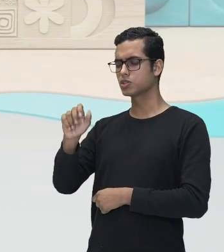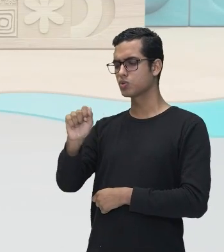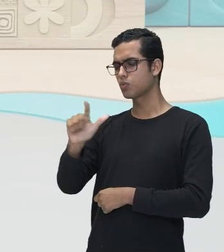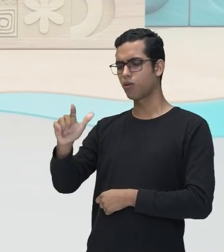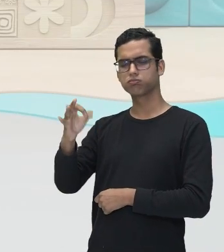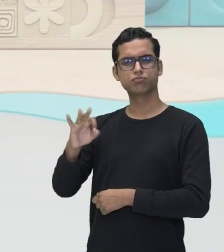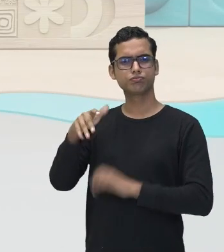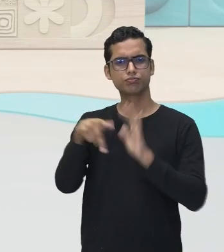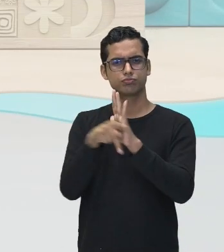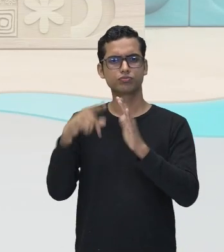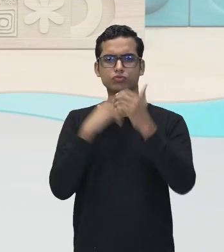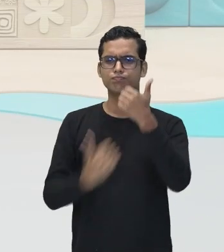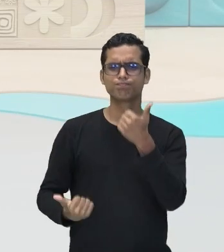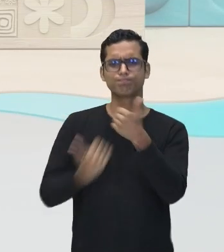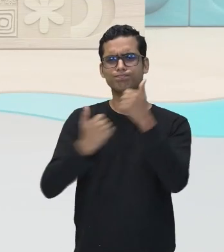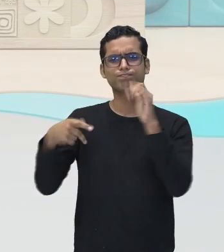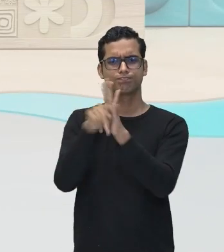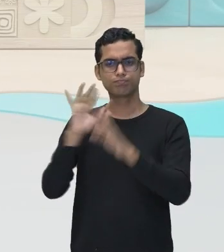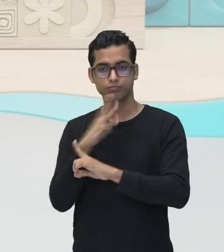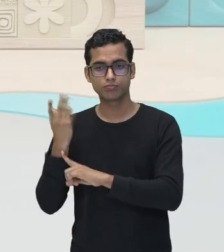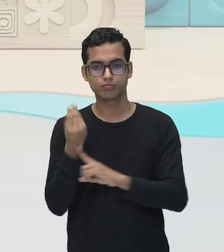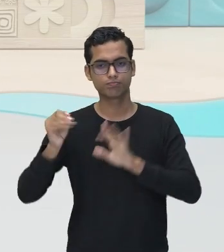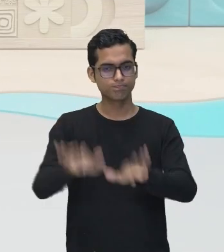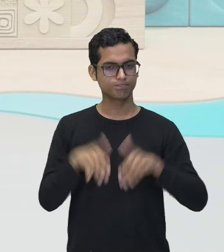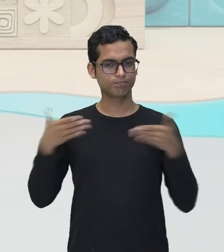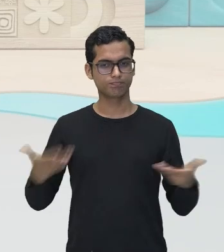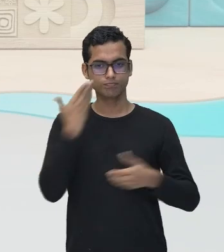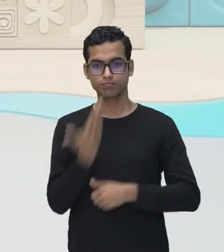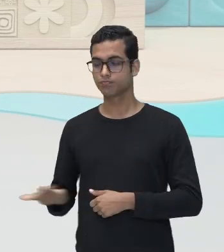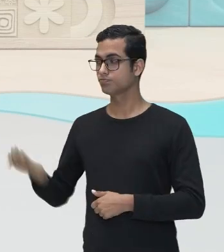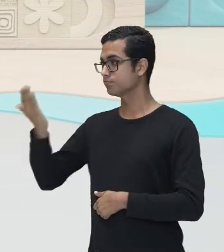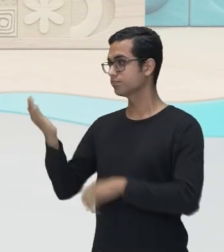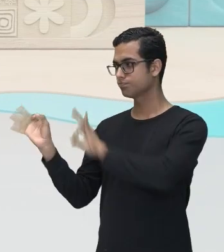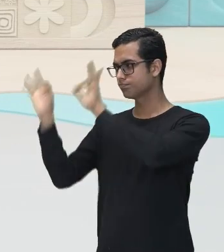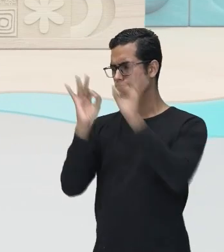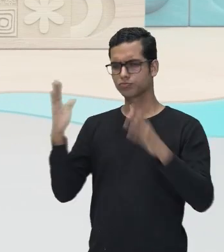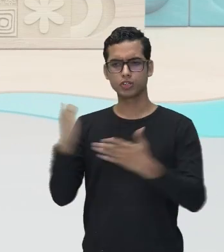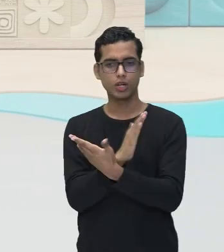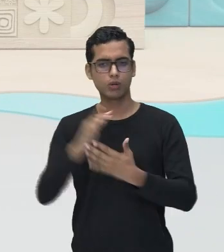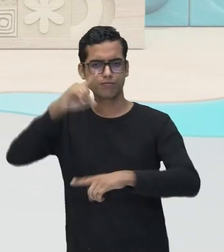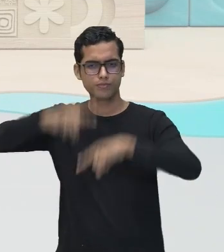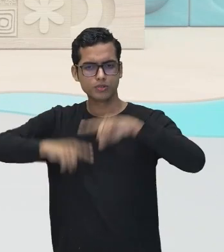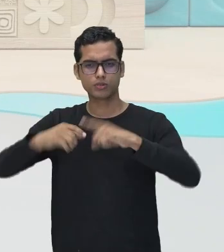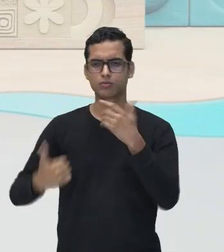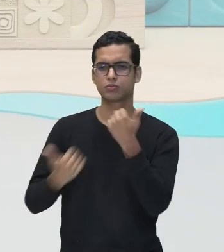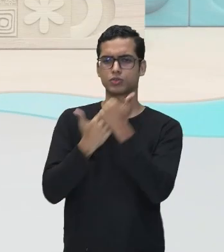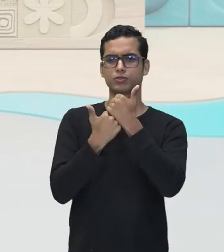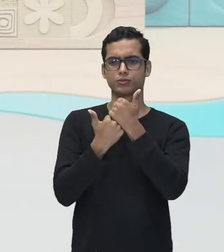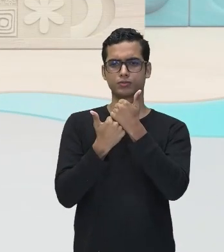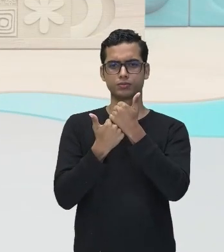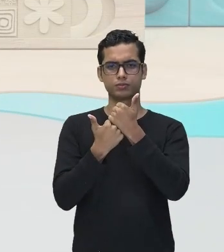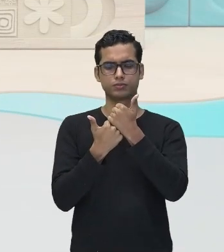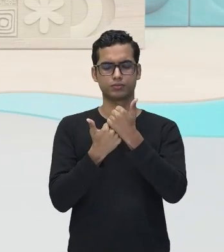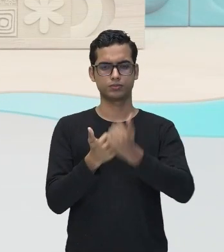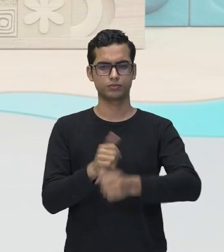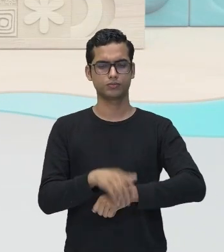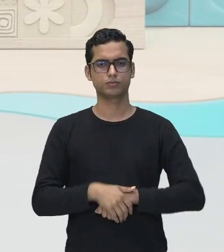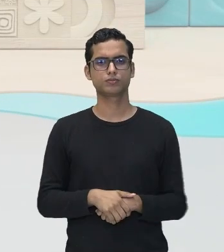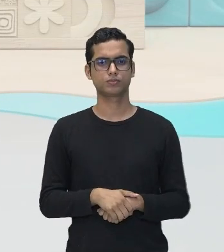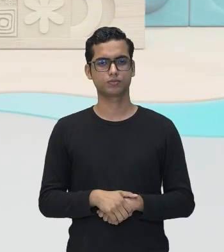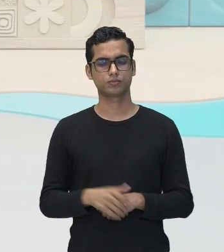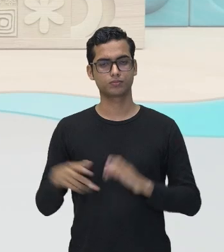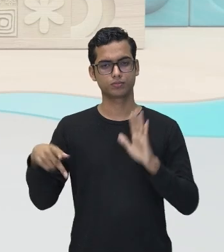o suporte da arte. Aqui vocês estão vendo alguns suportes. Aqui nós temos o